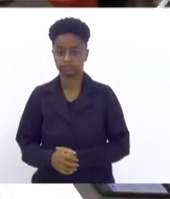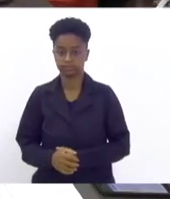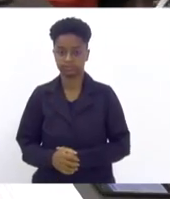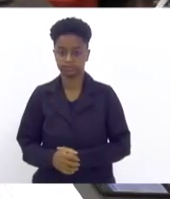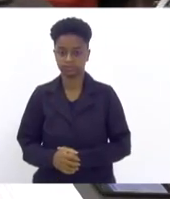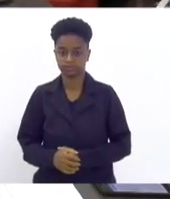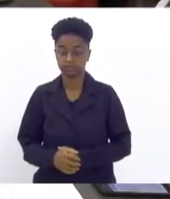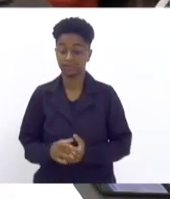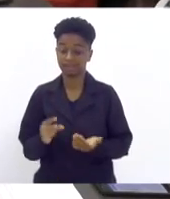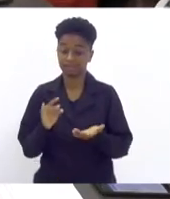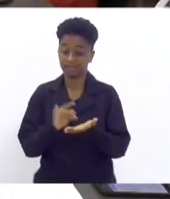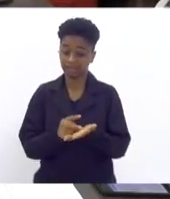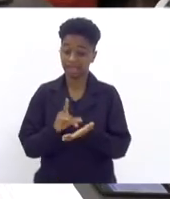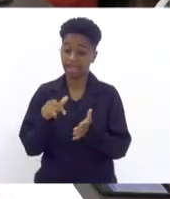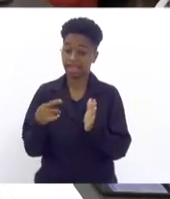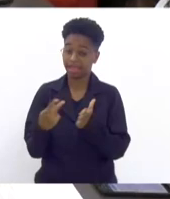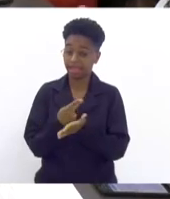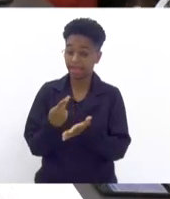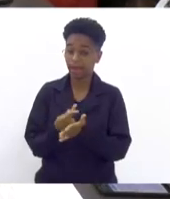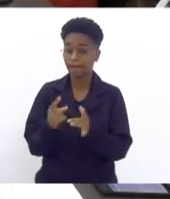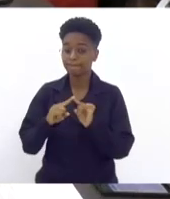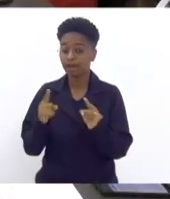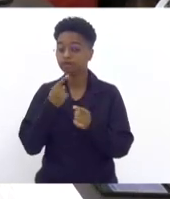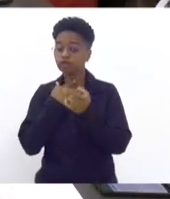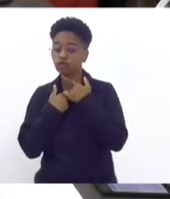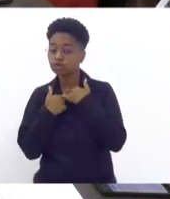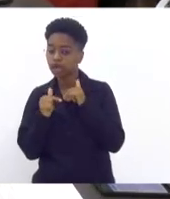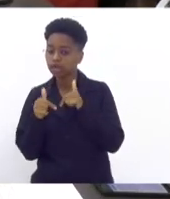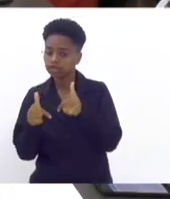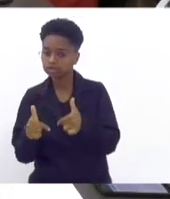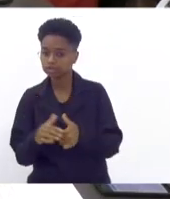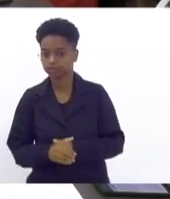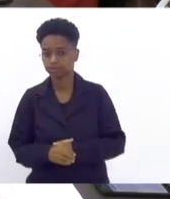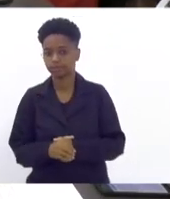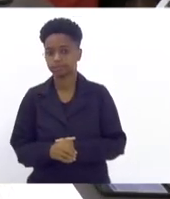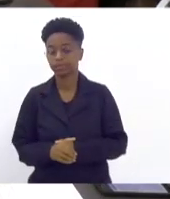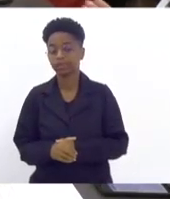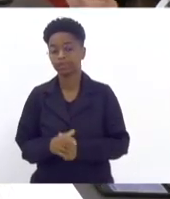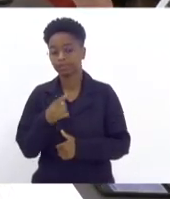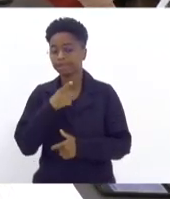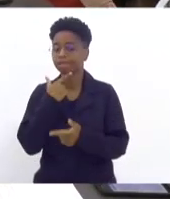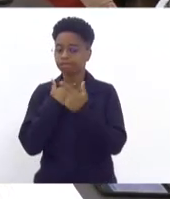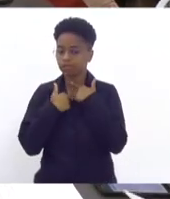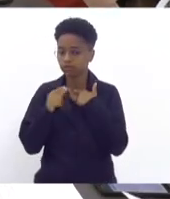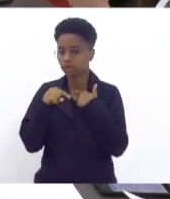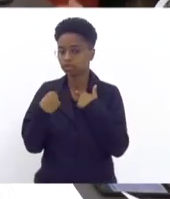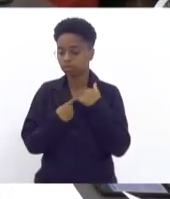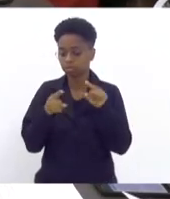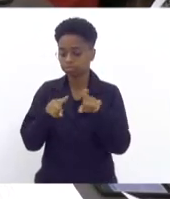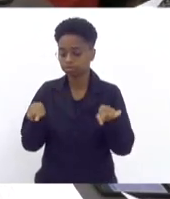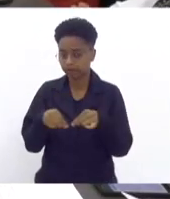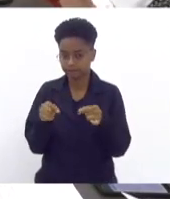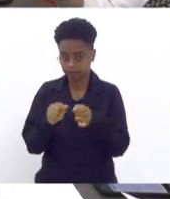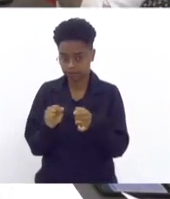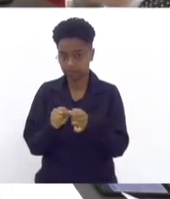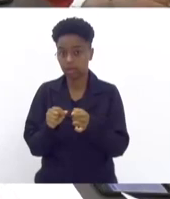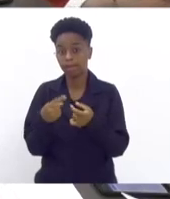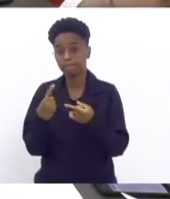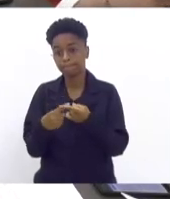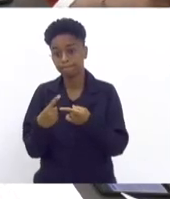Isso aí, na verdade, é um erro, mas é a vontade de fazer. Existe uma vontade grande do nosso gabinete de fazer e